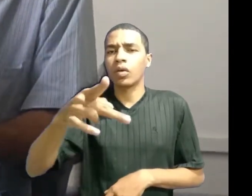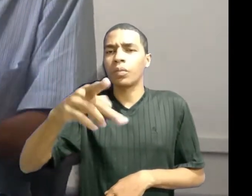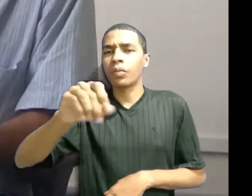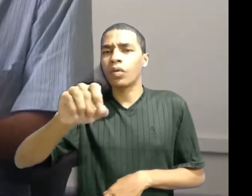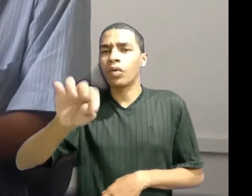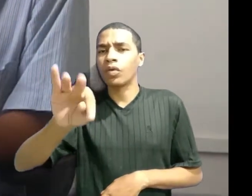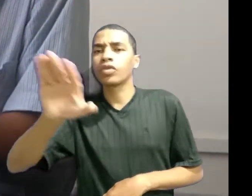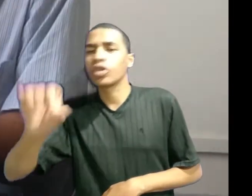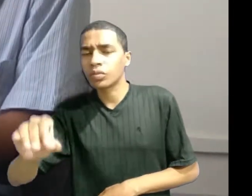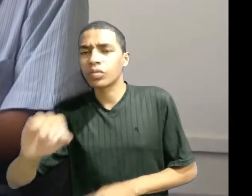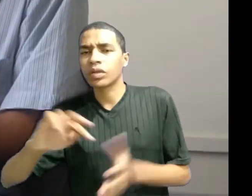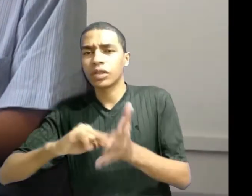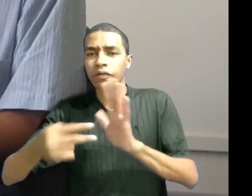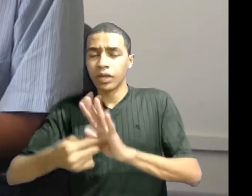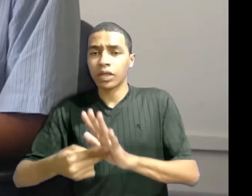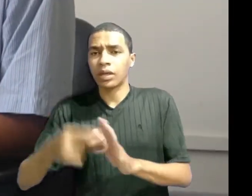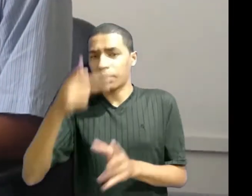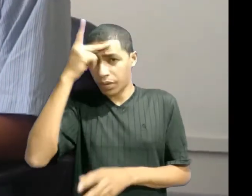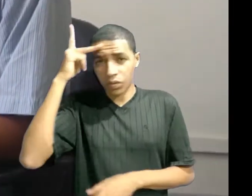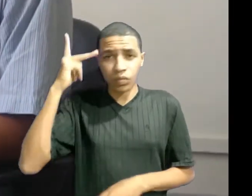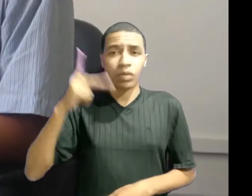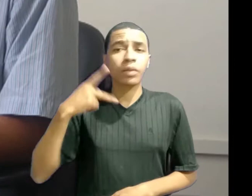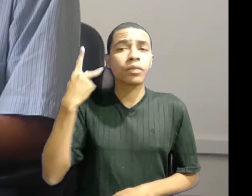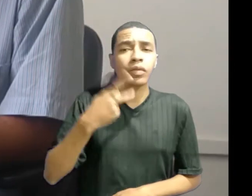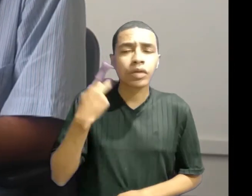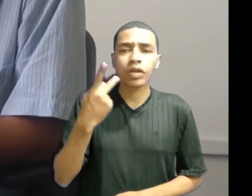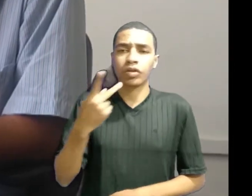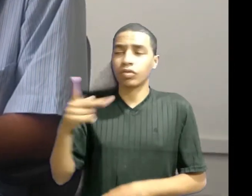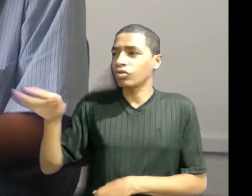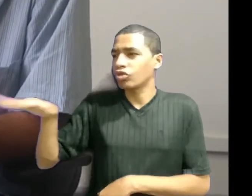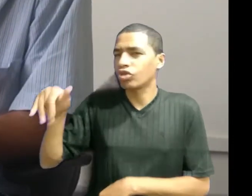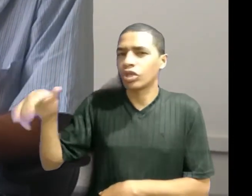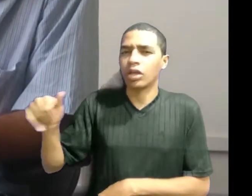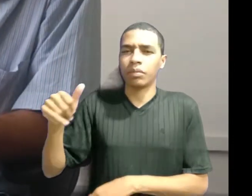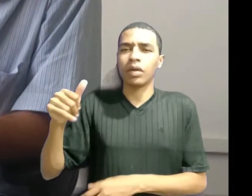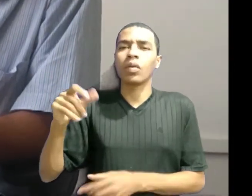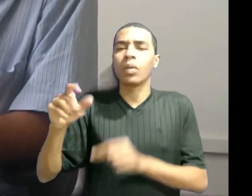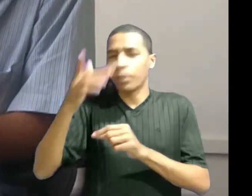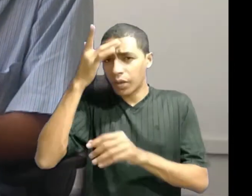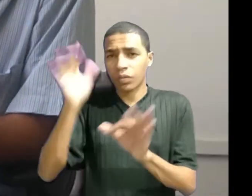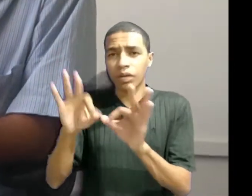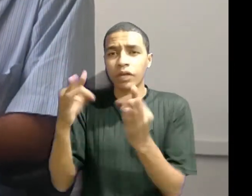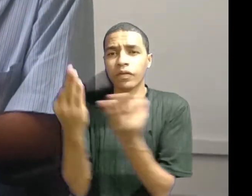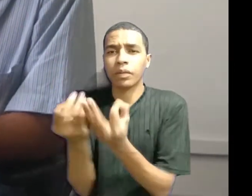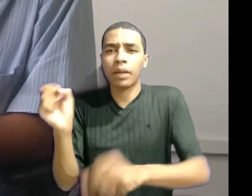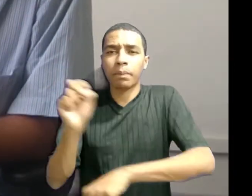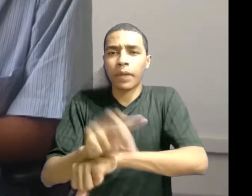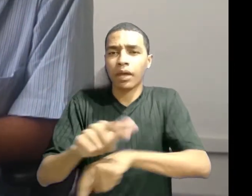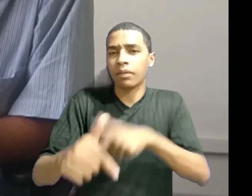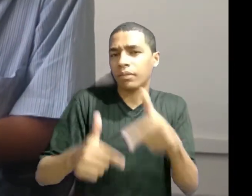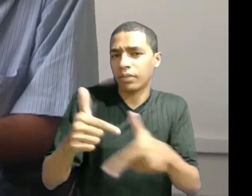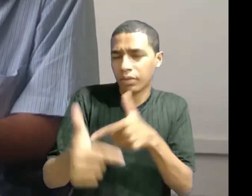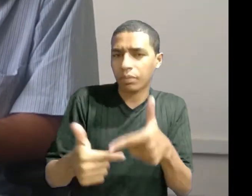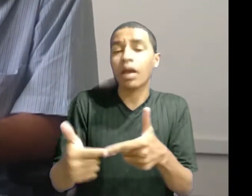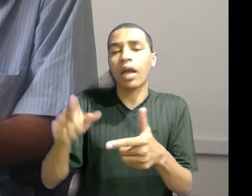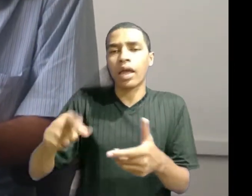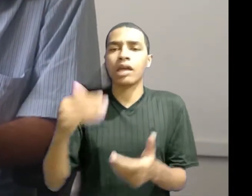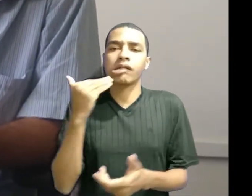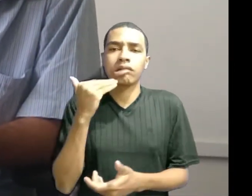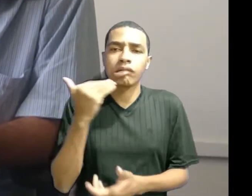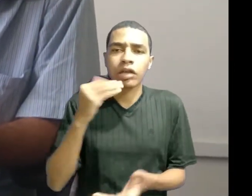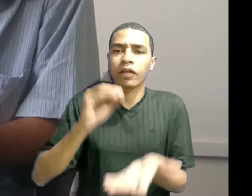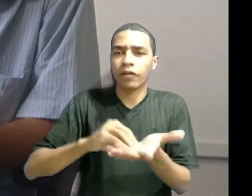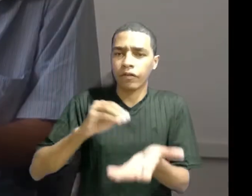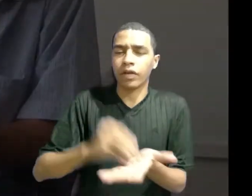Os políticos empregam os próprios familiares, né? Então, isso é defeitos, né, na estrutura